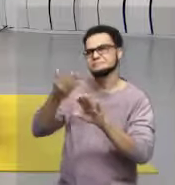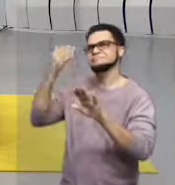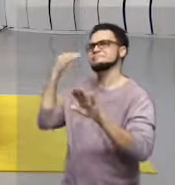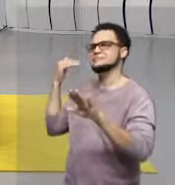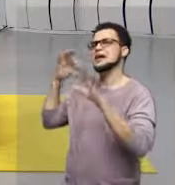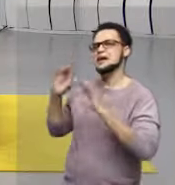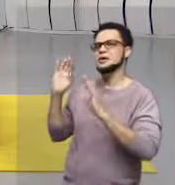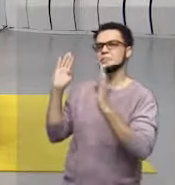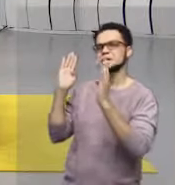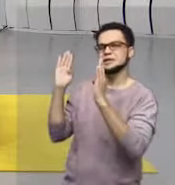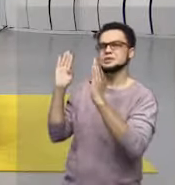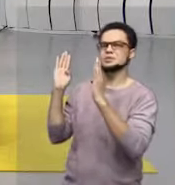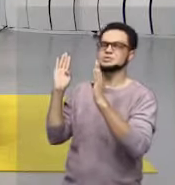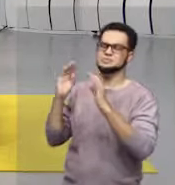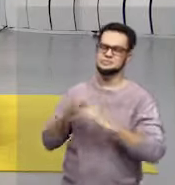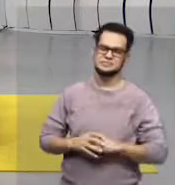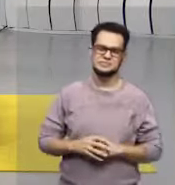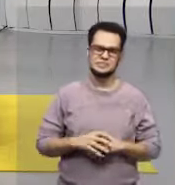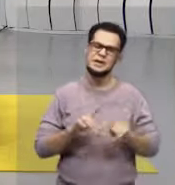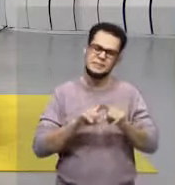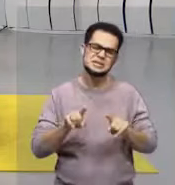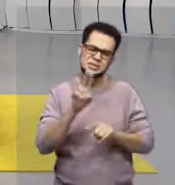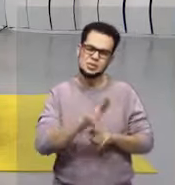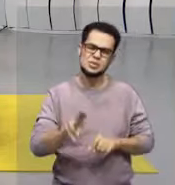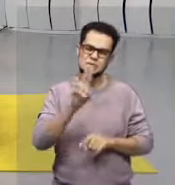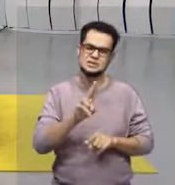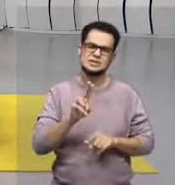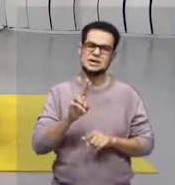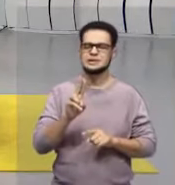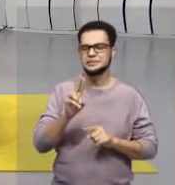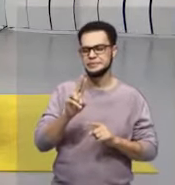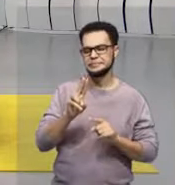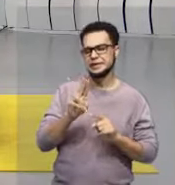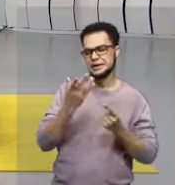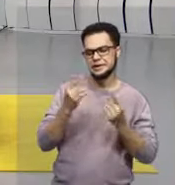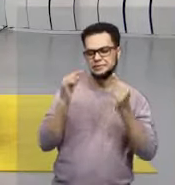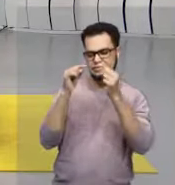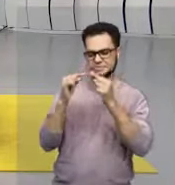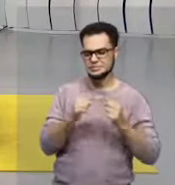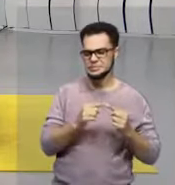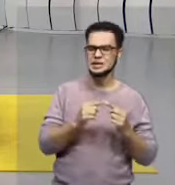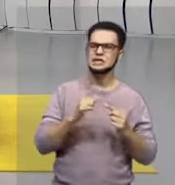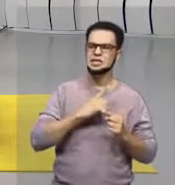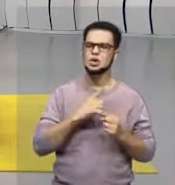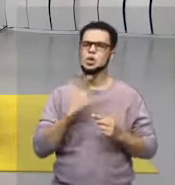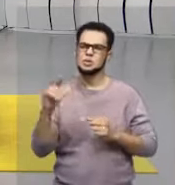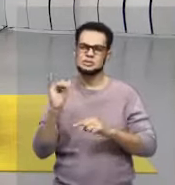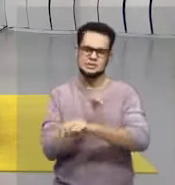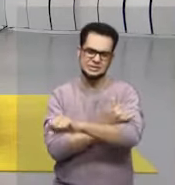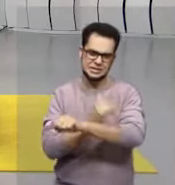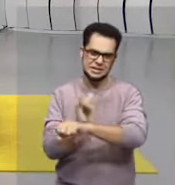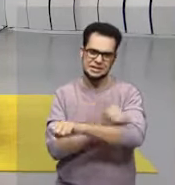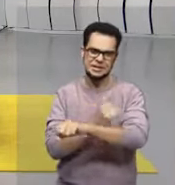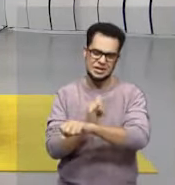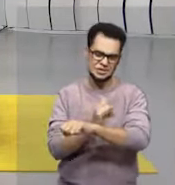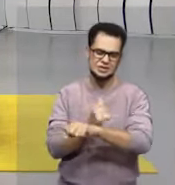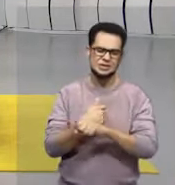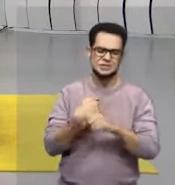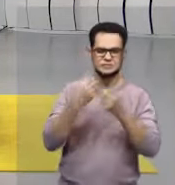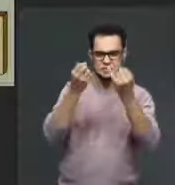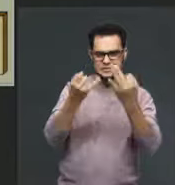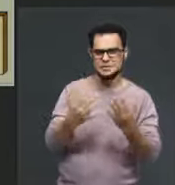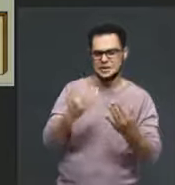ovocitação, tá? Mas isso não é usado para tabelinha, tá? Existem outros métodos anticoncepcionais que eu vou ensinar mais para frente.